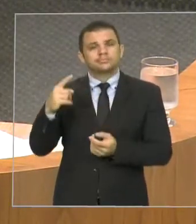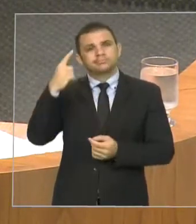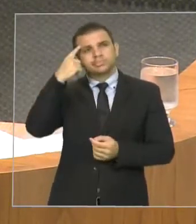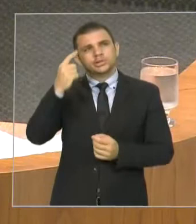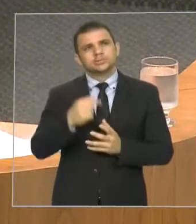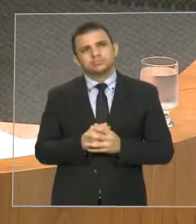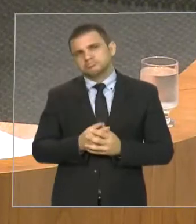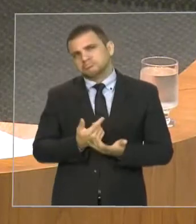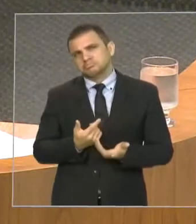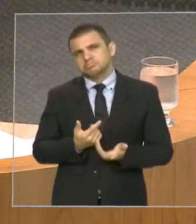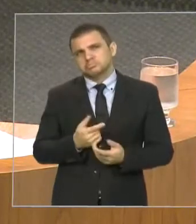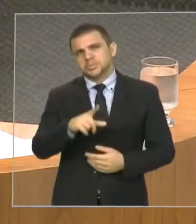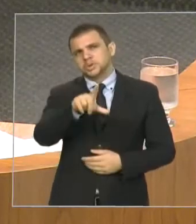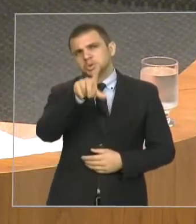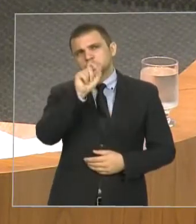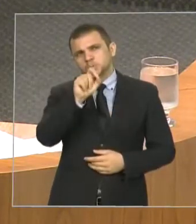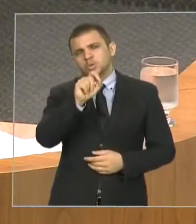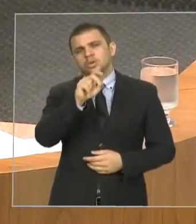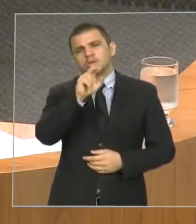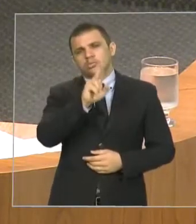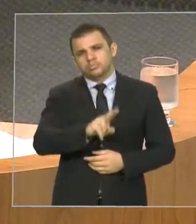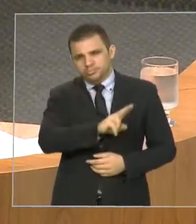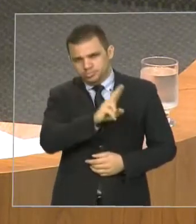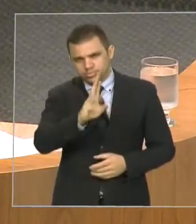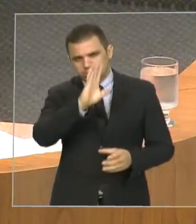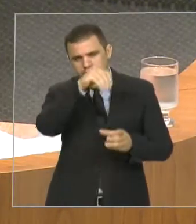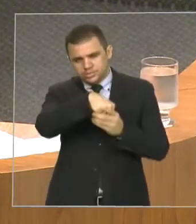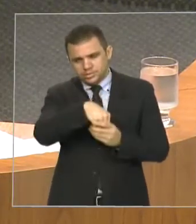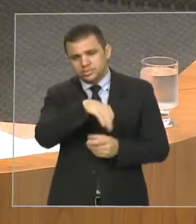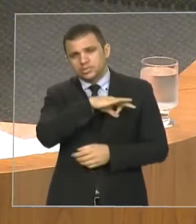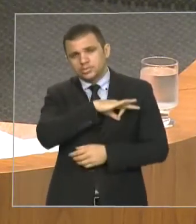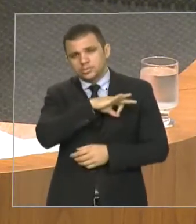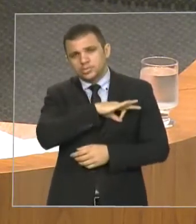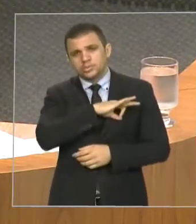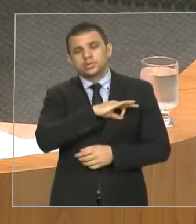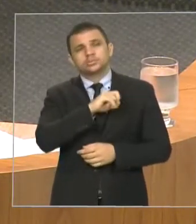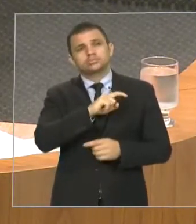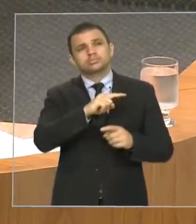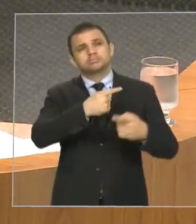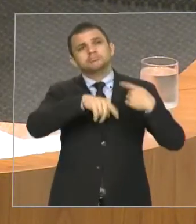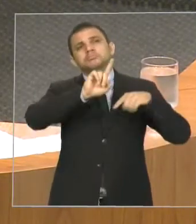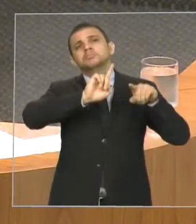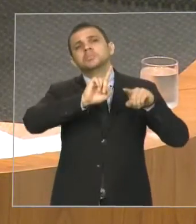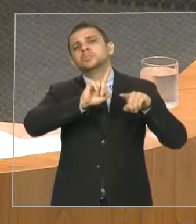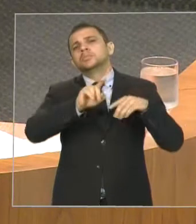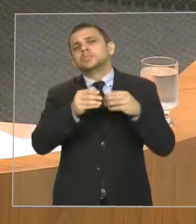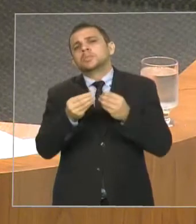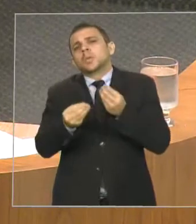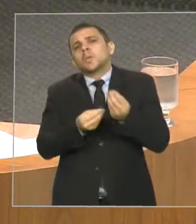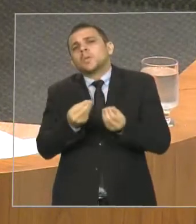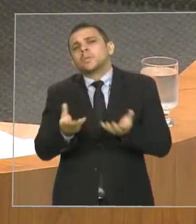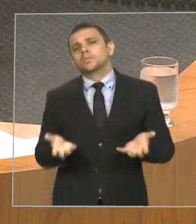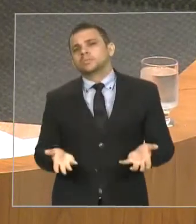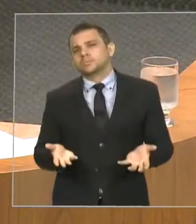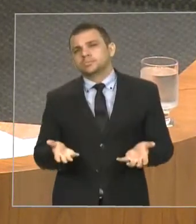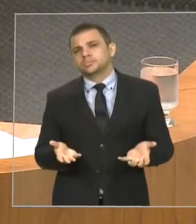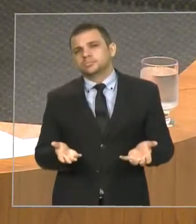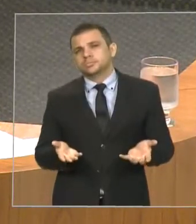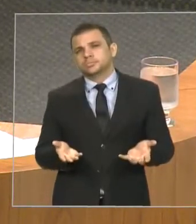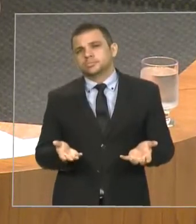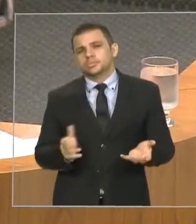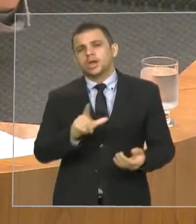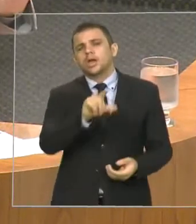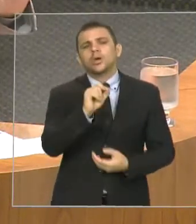promoção de capelão? Quais os critérios para nomeação de capelão? Tem que ter voto na igreja